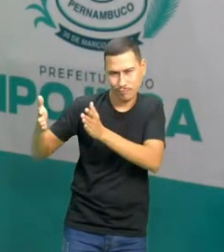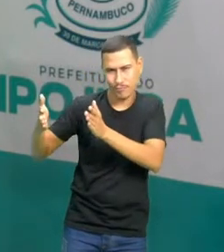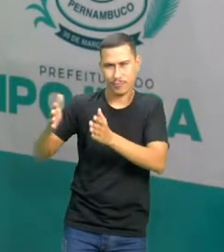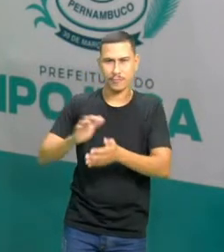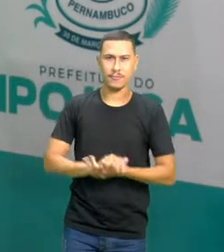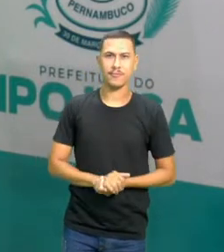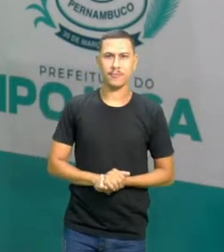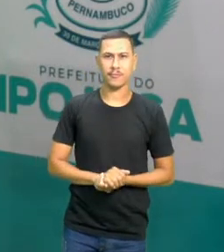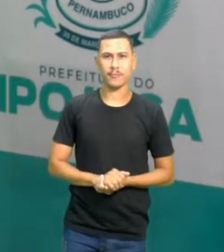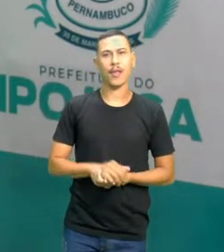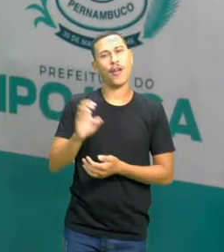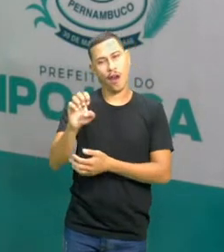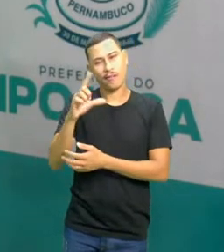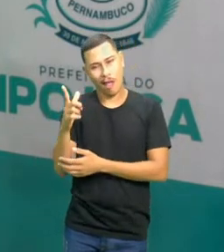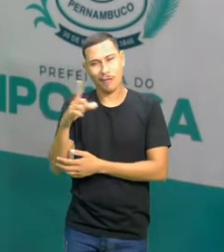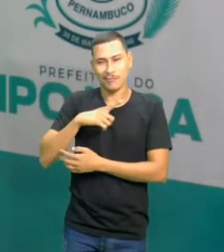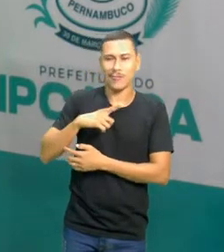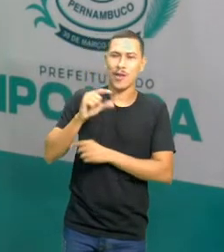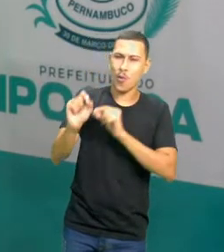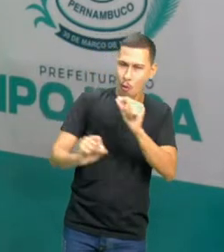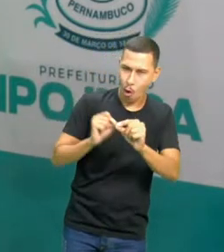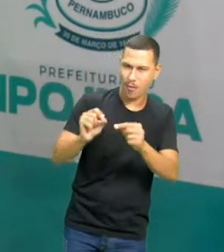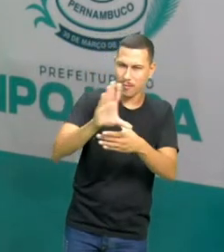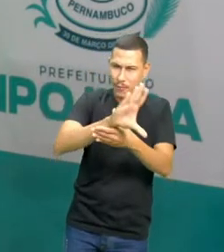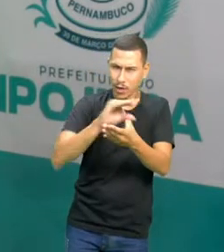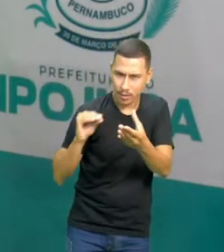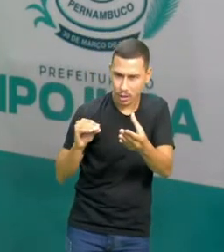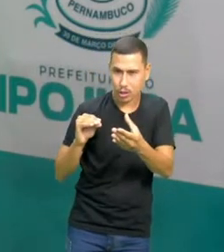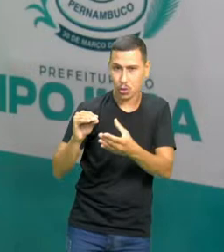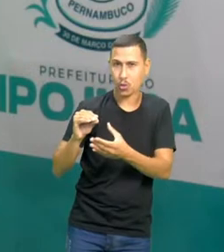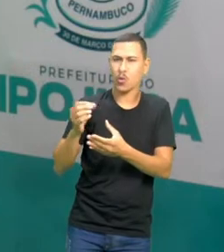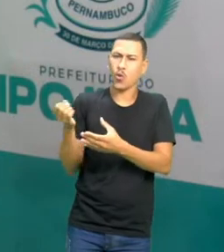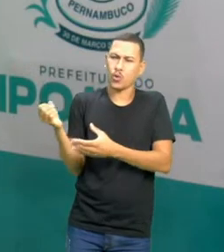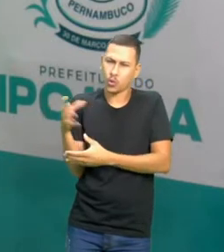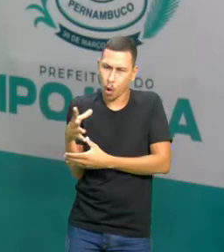e logo temos um novo modelo de pulseira.